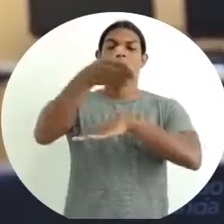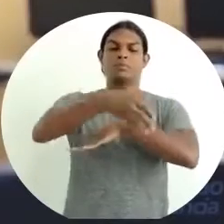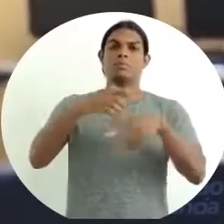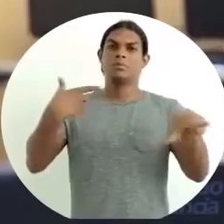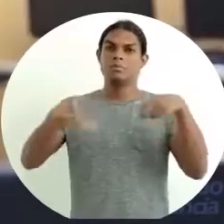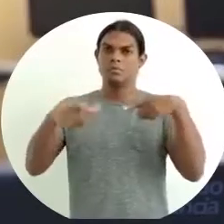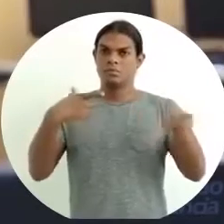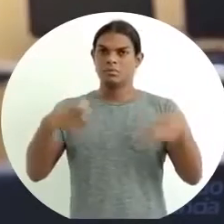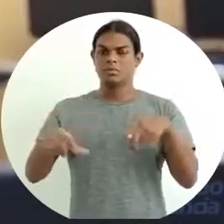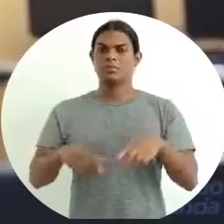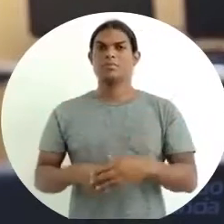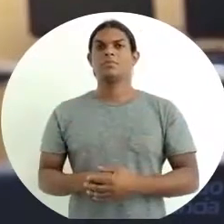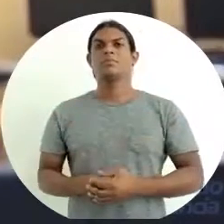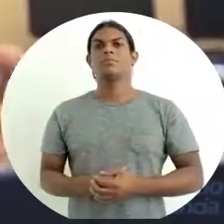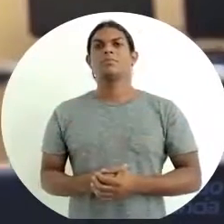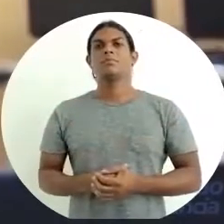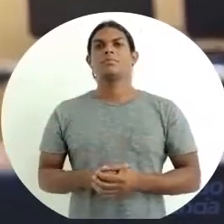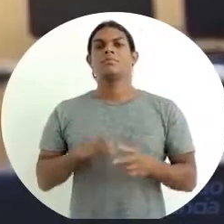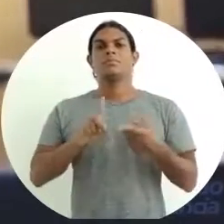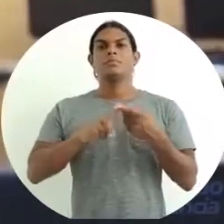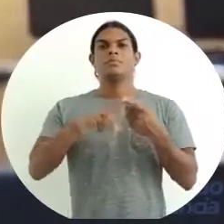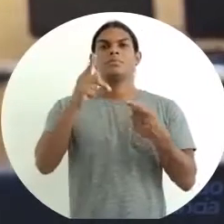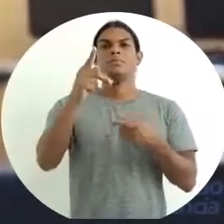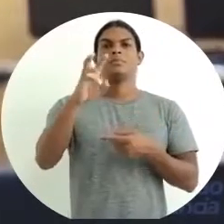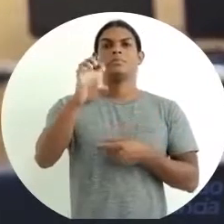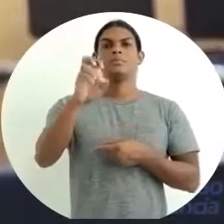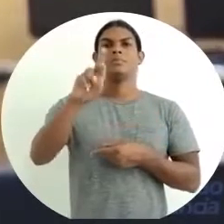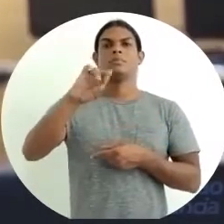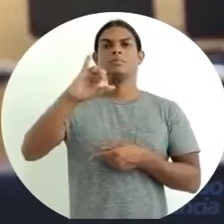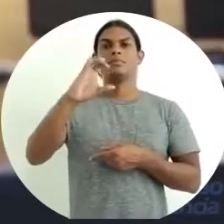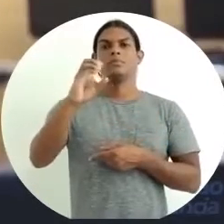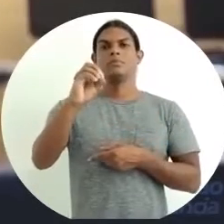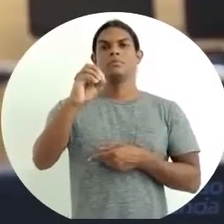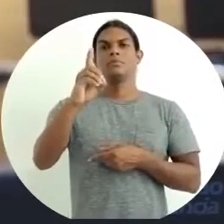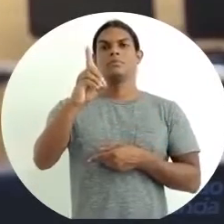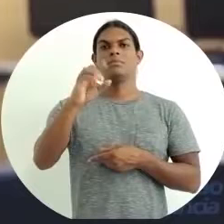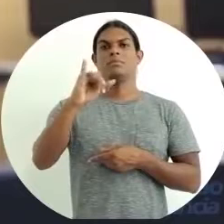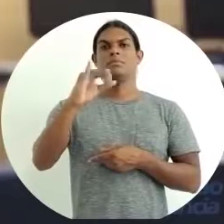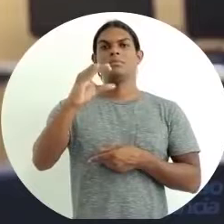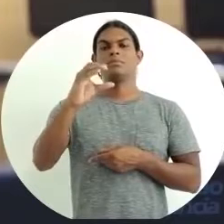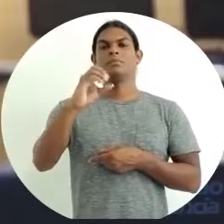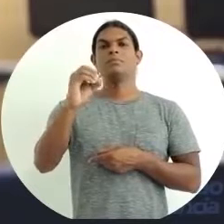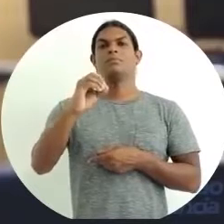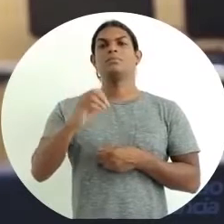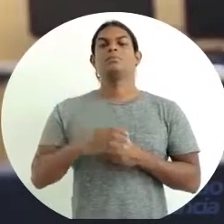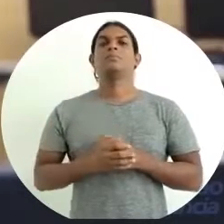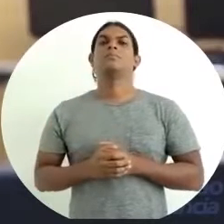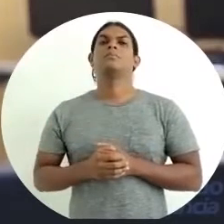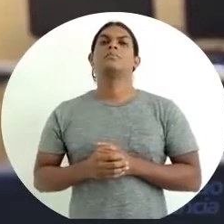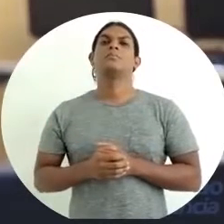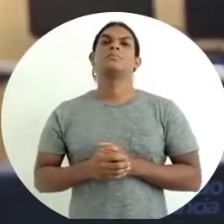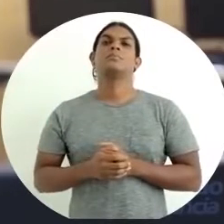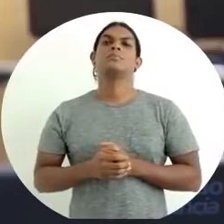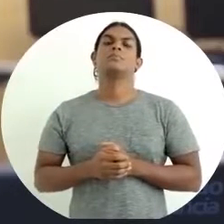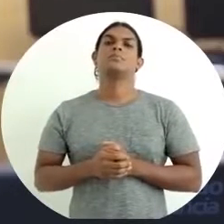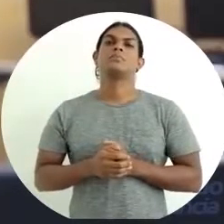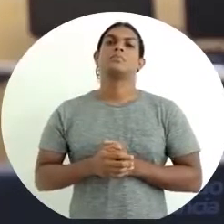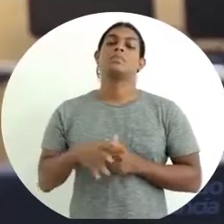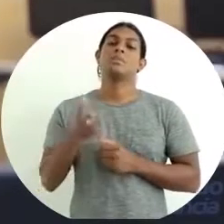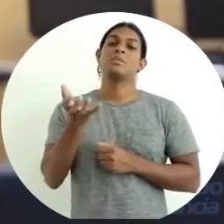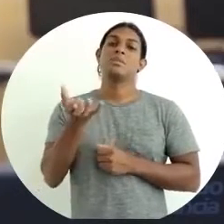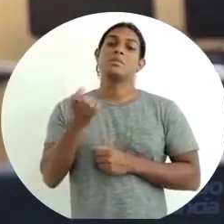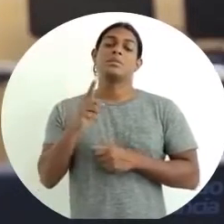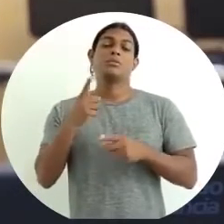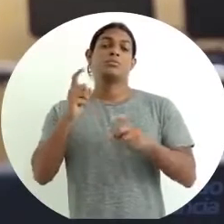os periódicos. E deixa os complementares para uma situação que o médico assim o quiser, e